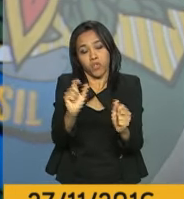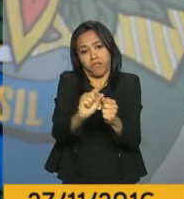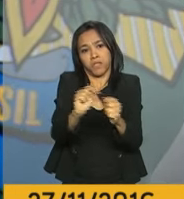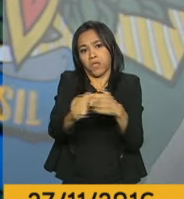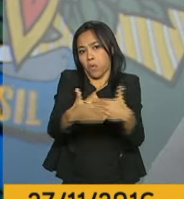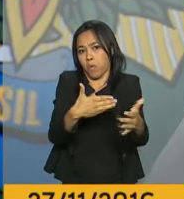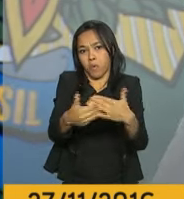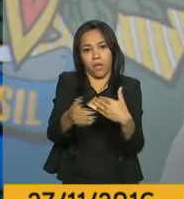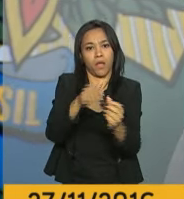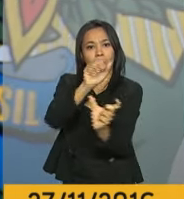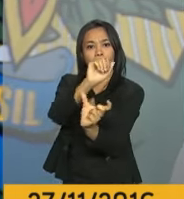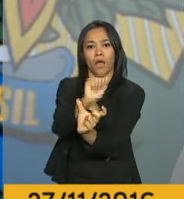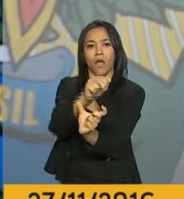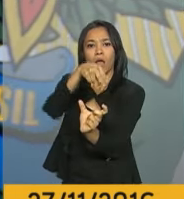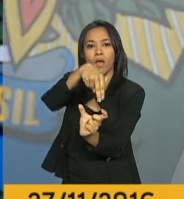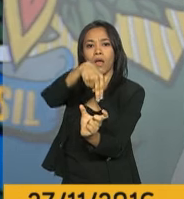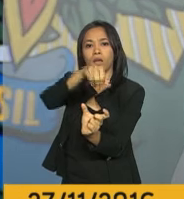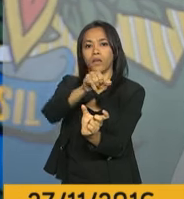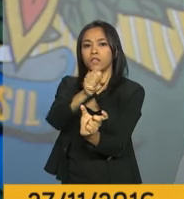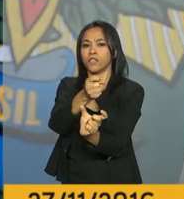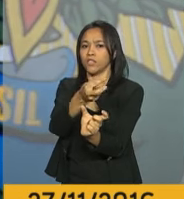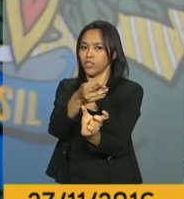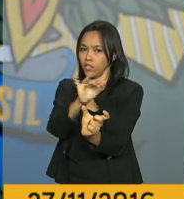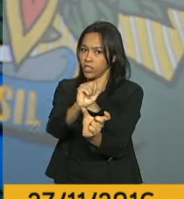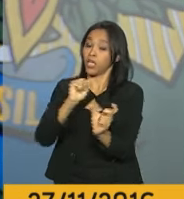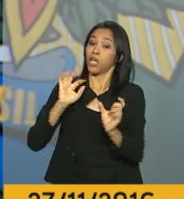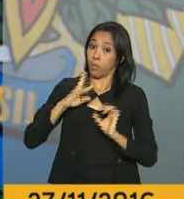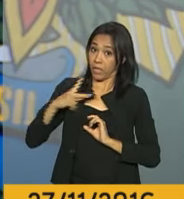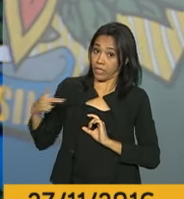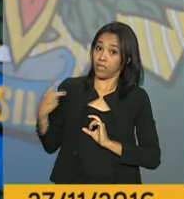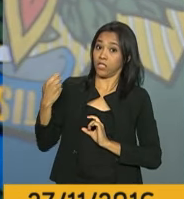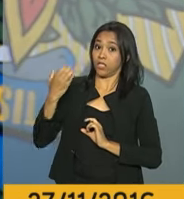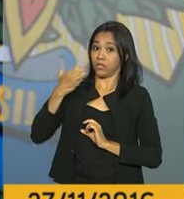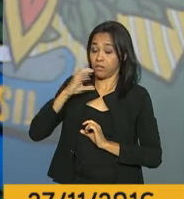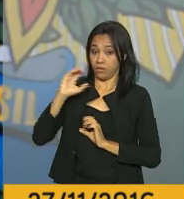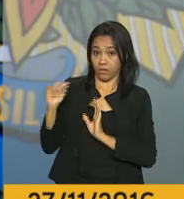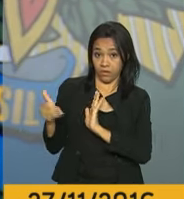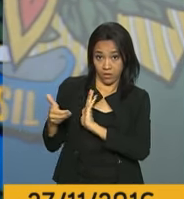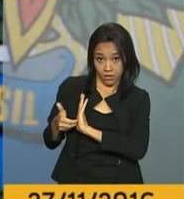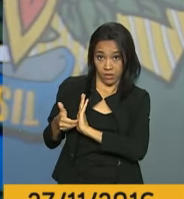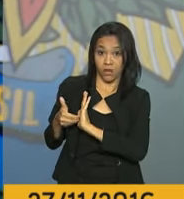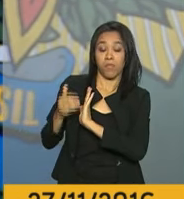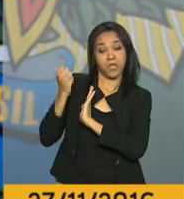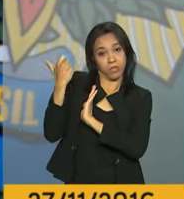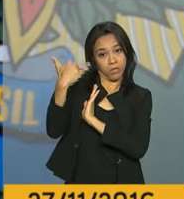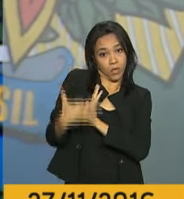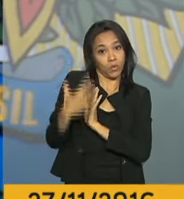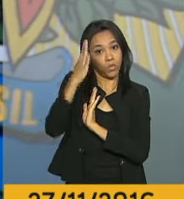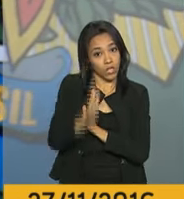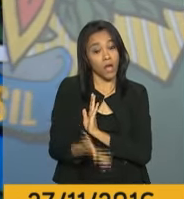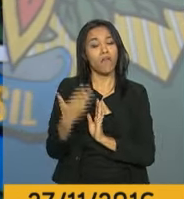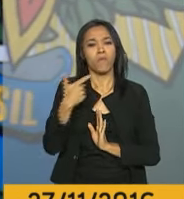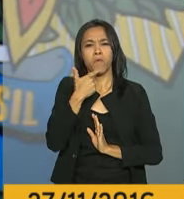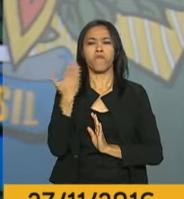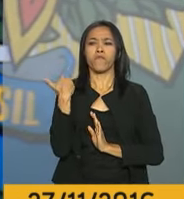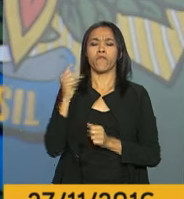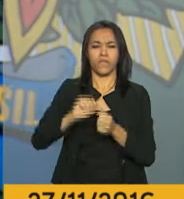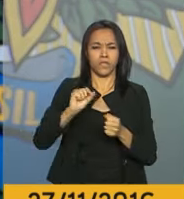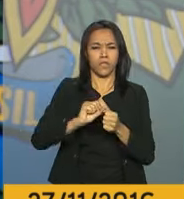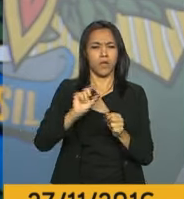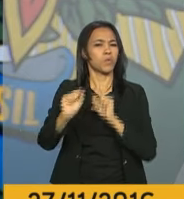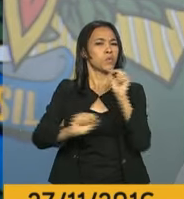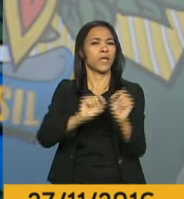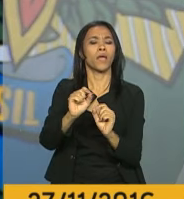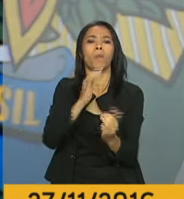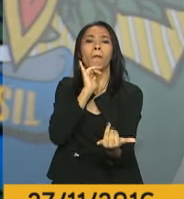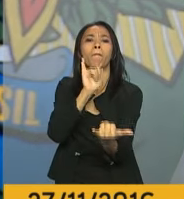muito bem, nós acabamos de fazer uma anistia de repatriação, foi uma